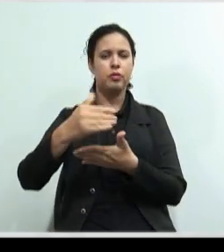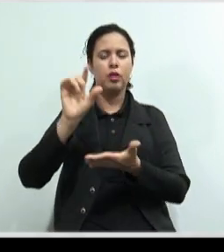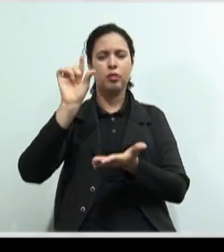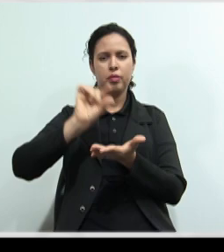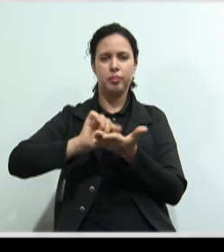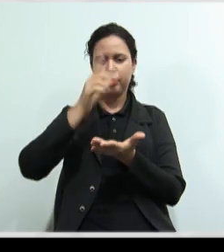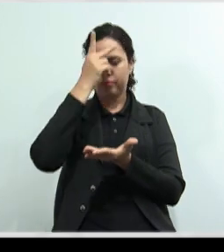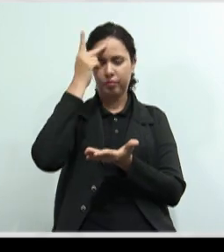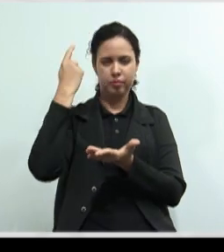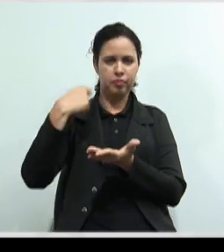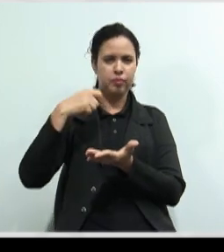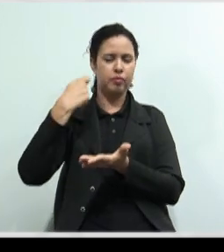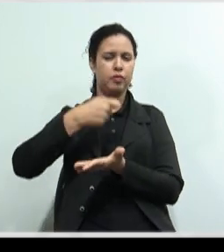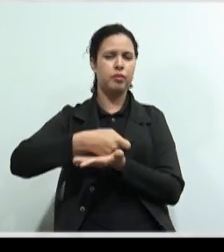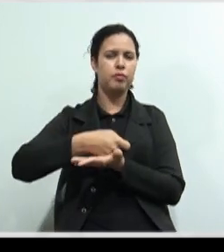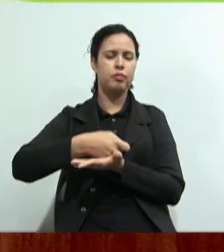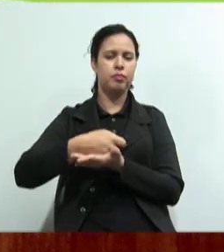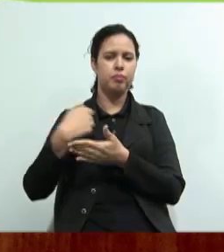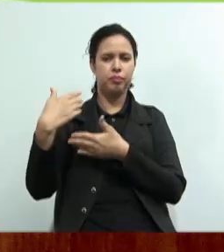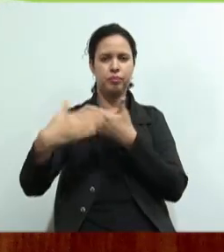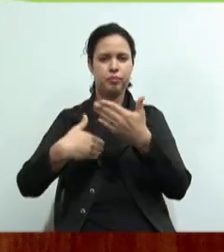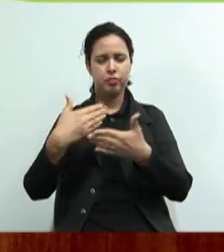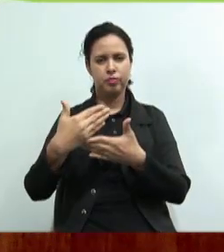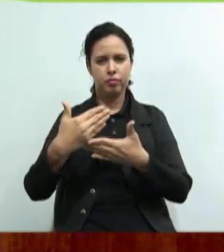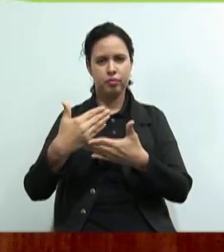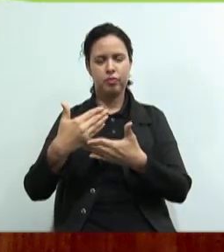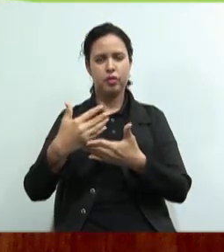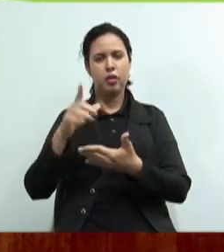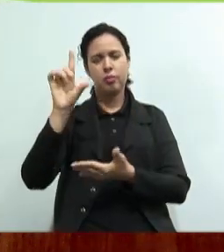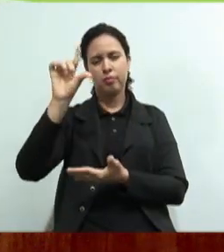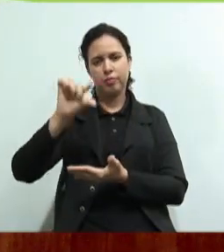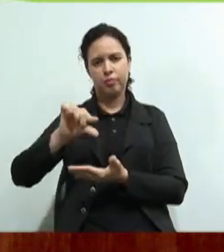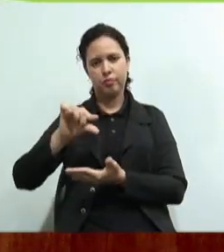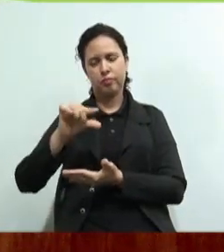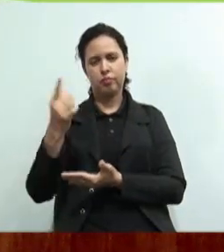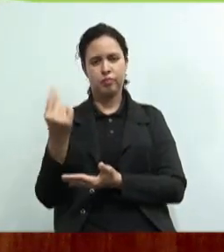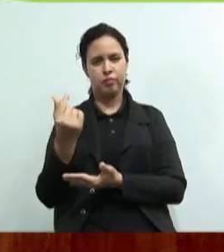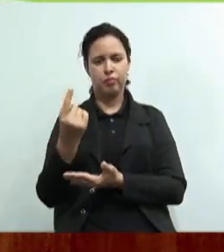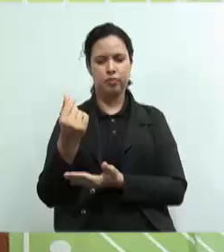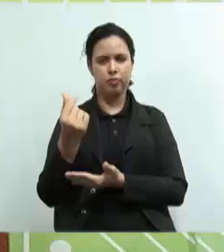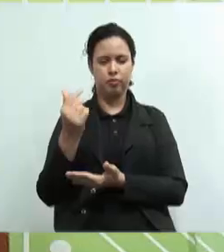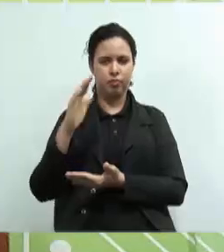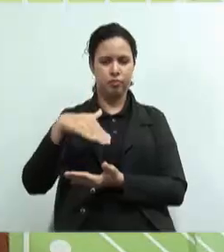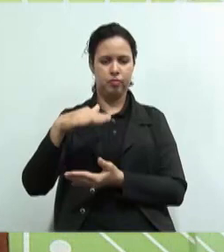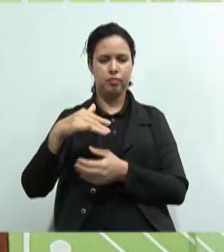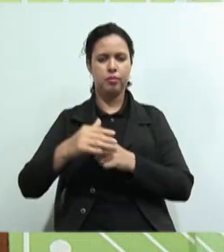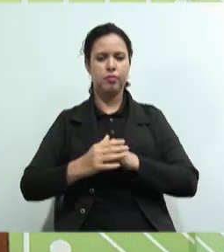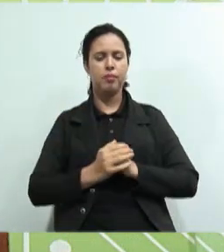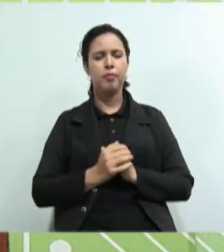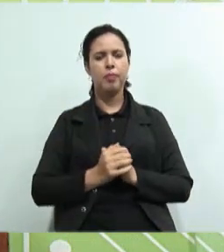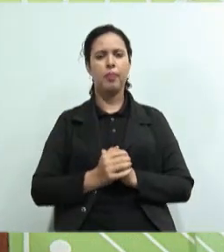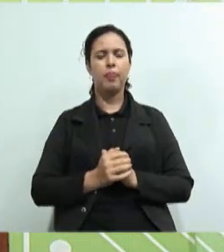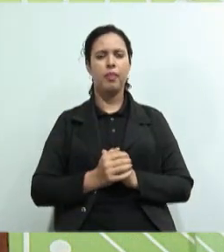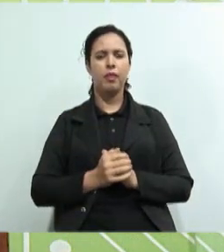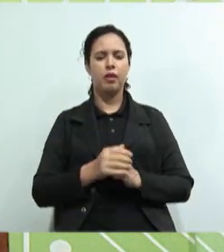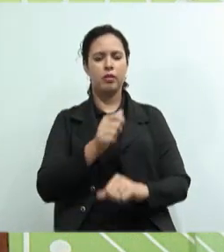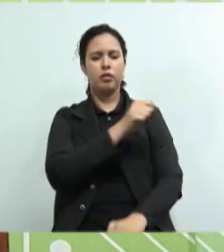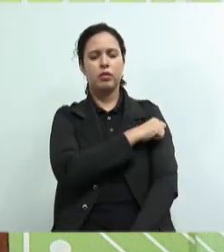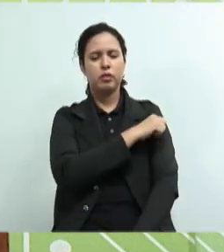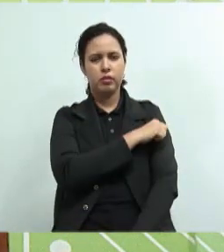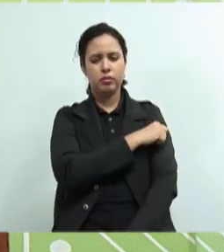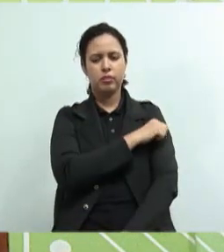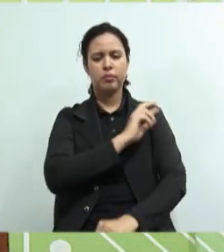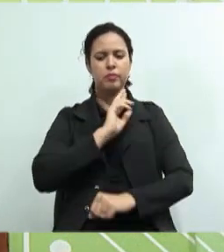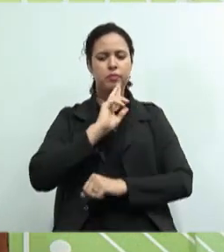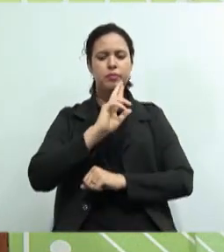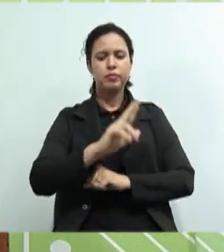precisarem ser remuneradas nesse processo, menor será a quantidade do produto. E os alunos levantaram pontos muito interessantes que vão além da nossa